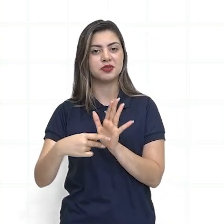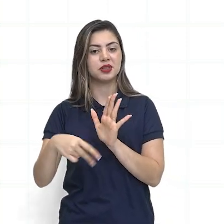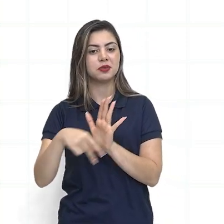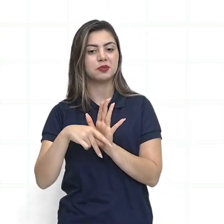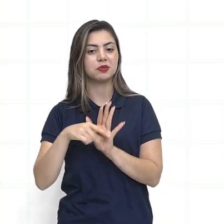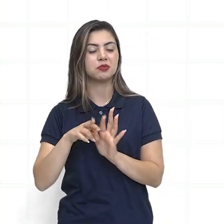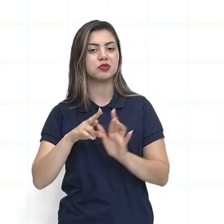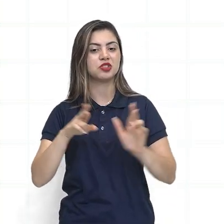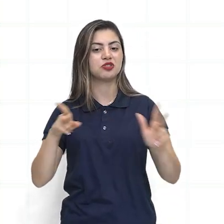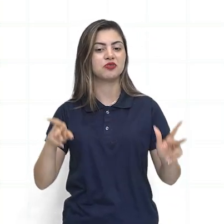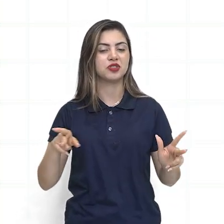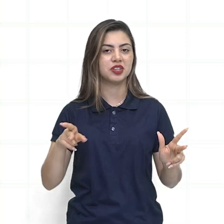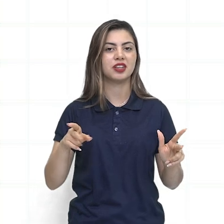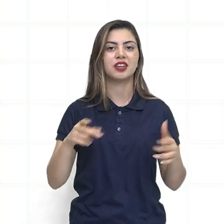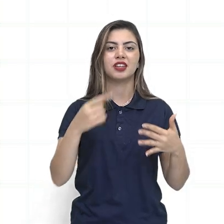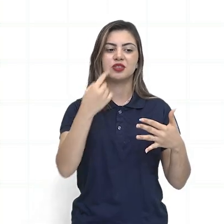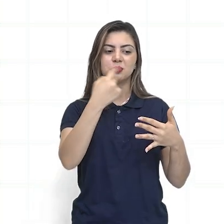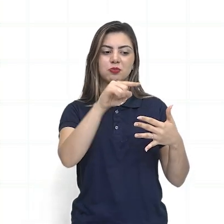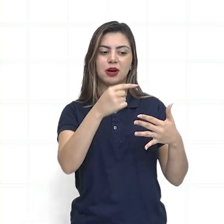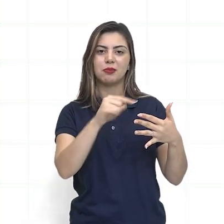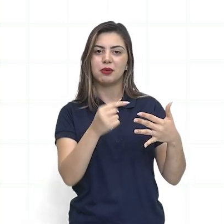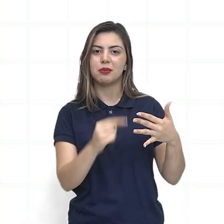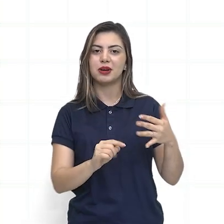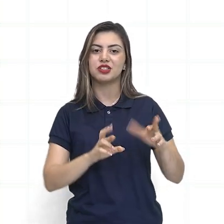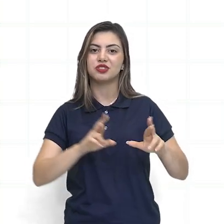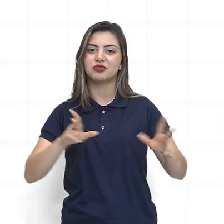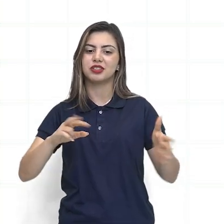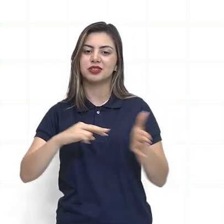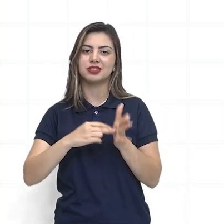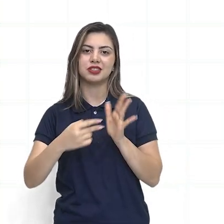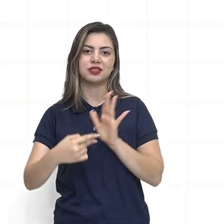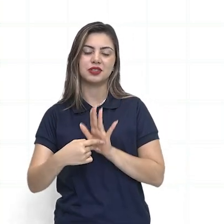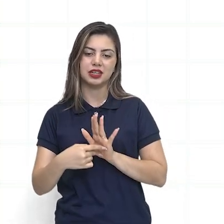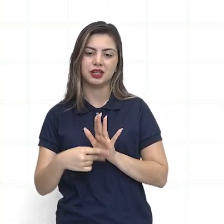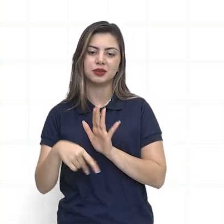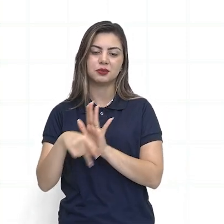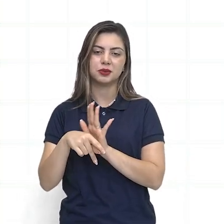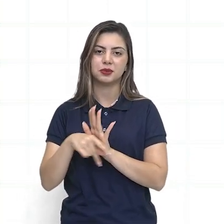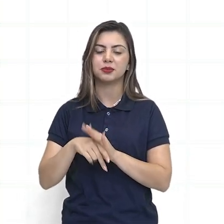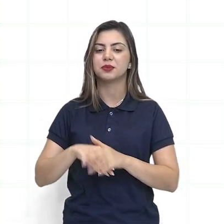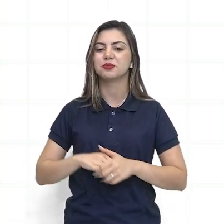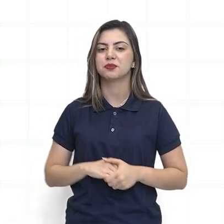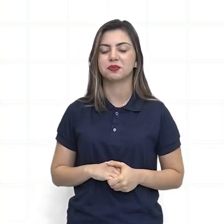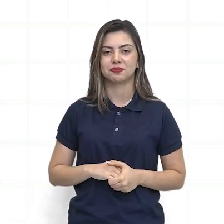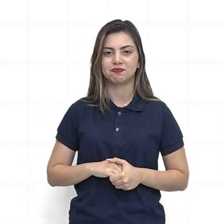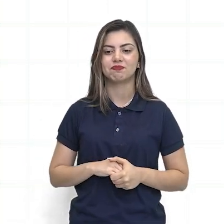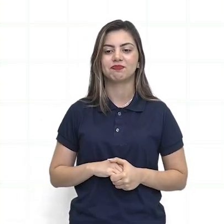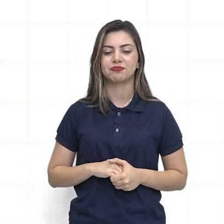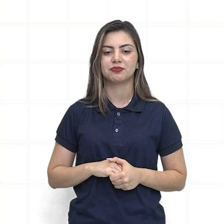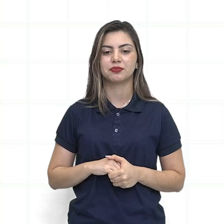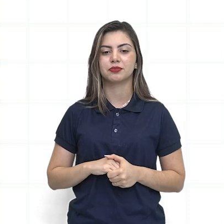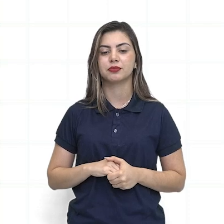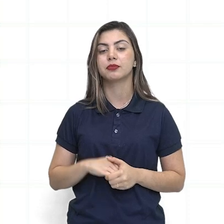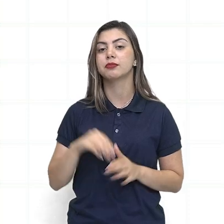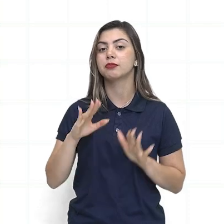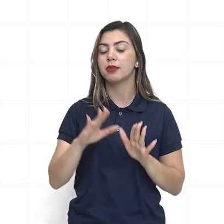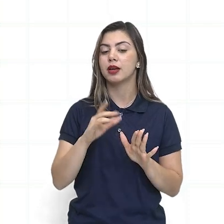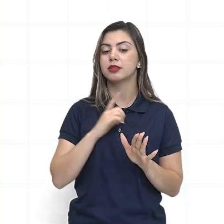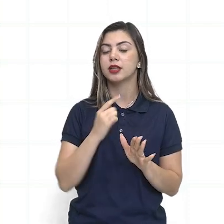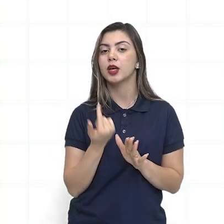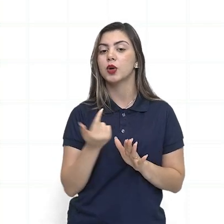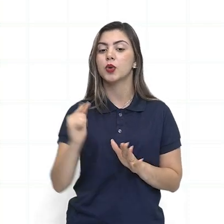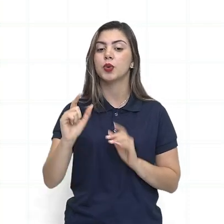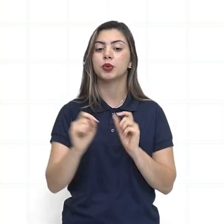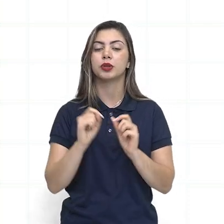de transforma, de desforma, de reforma e da palavra primitiva forma. Ainda eu